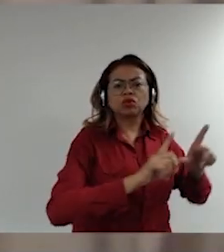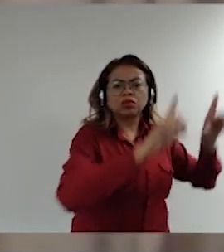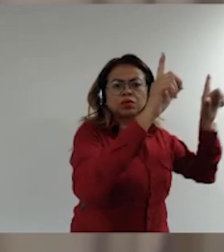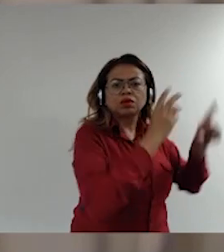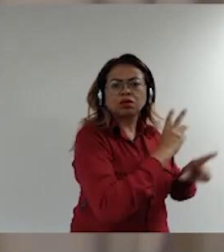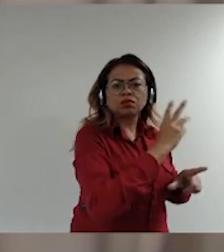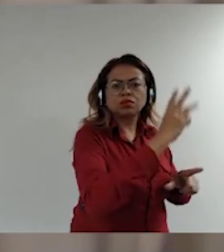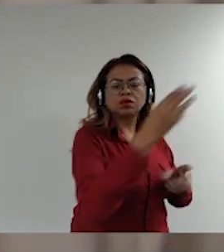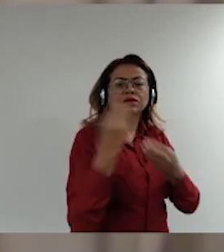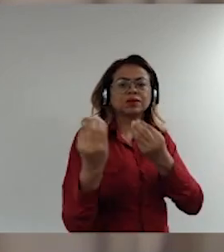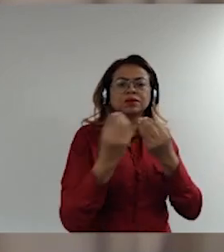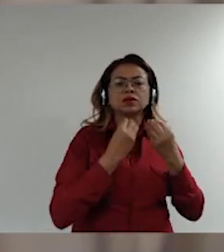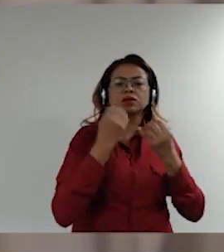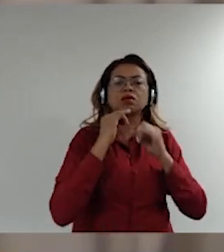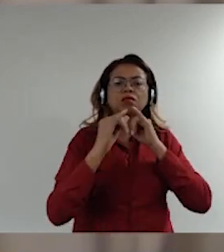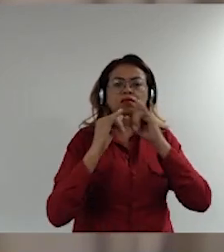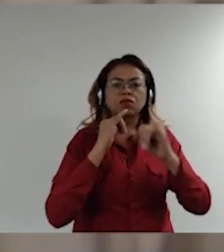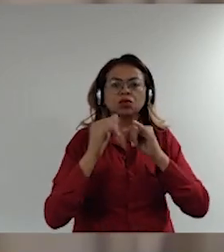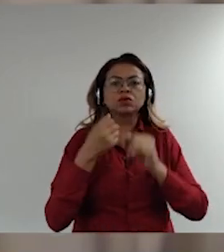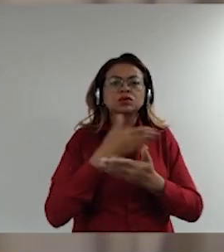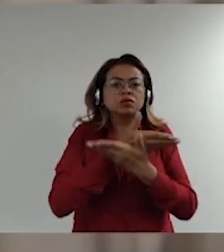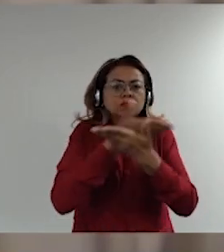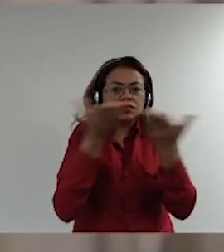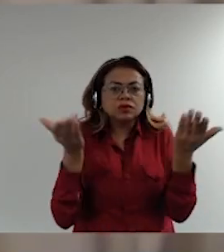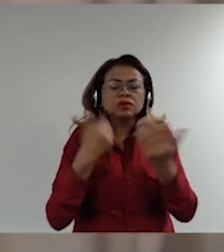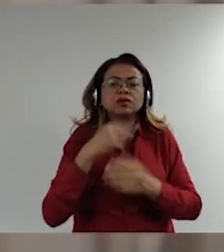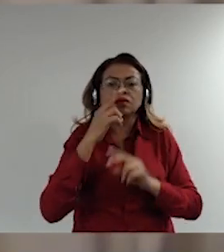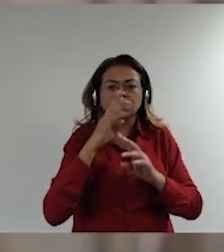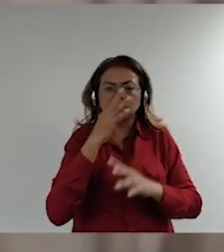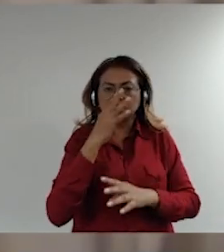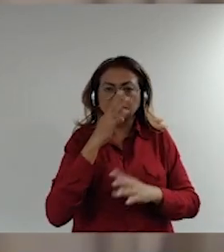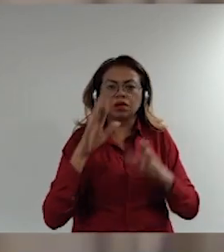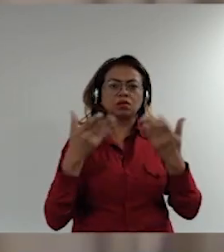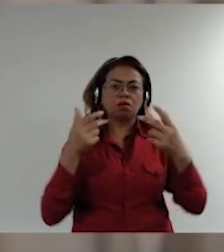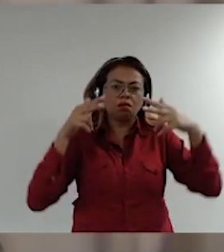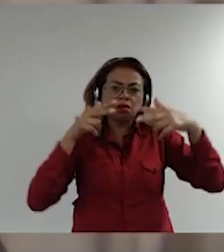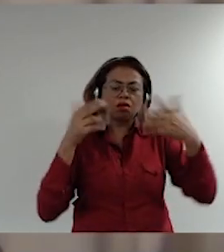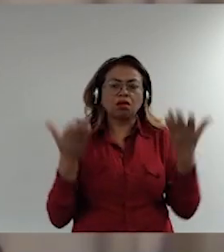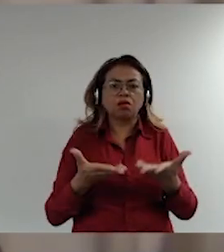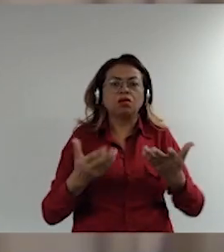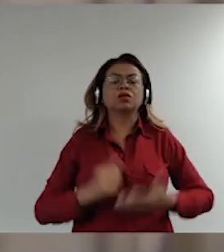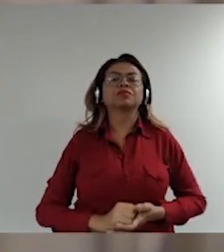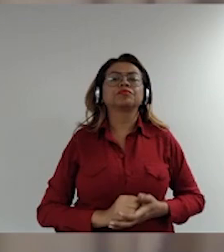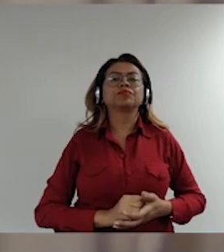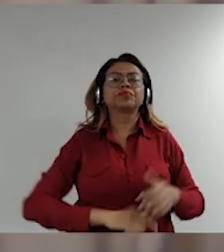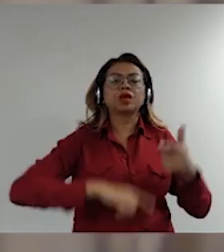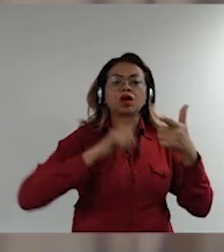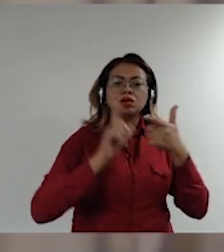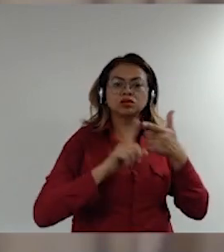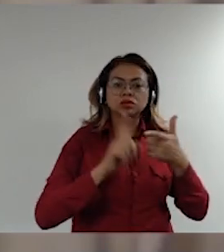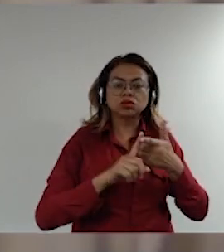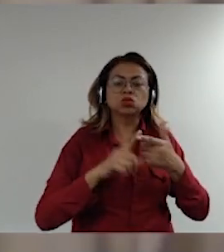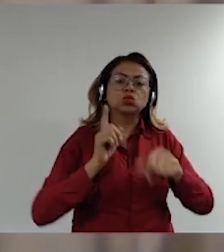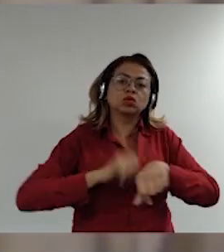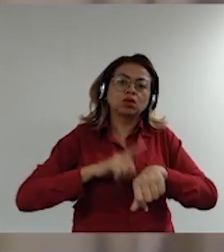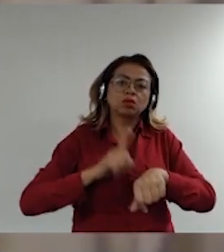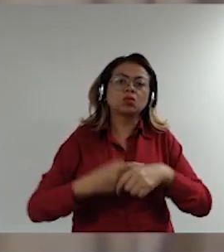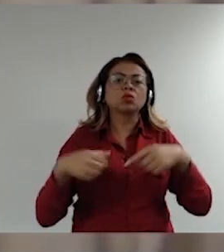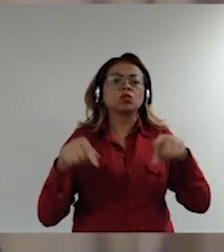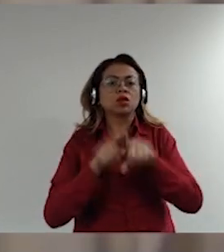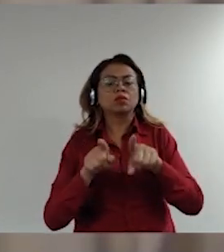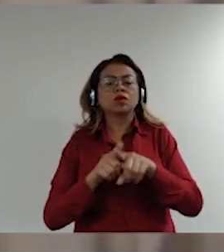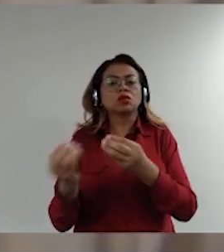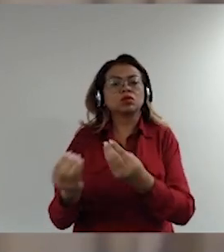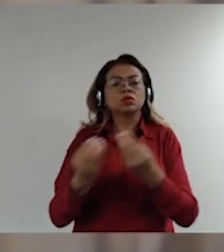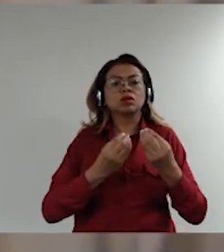estão aqui trazendo informação a vocês que estão nos vendo. Mas, no segundo momento, nós trouxemos